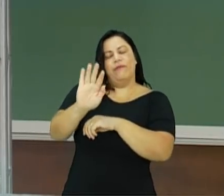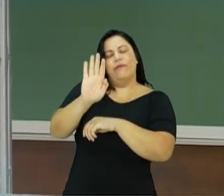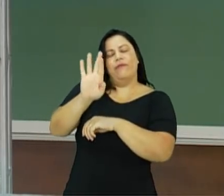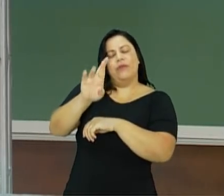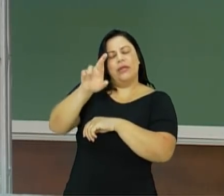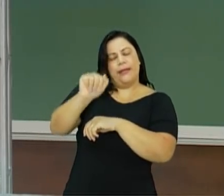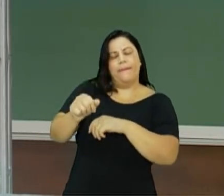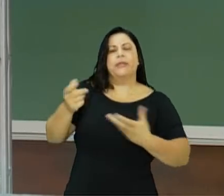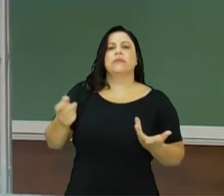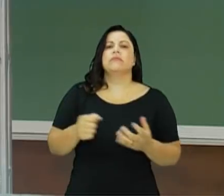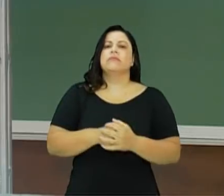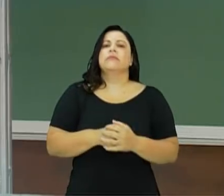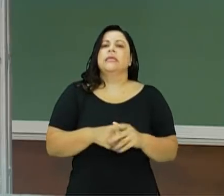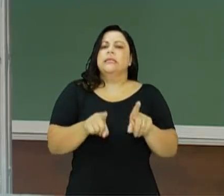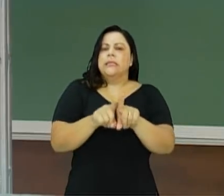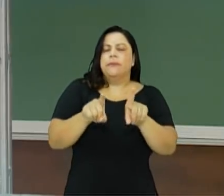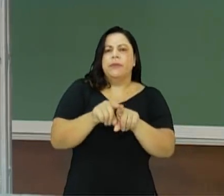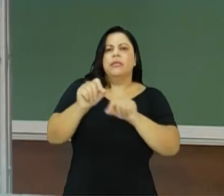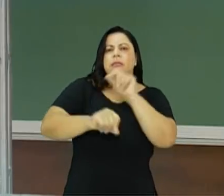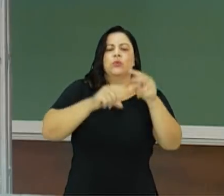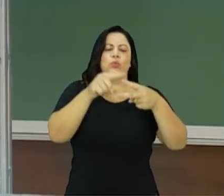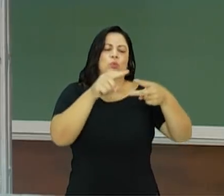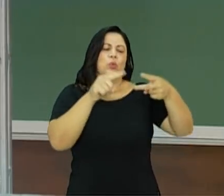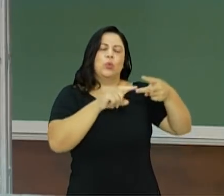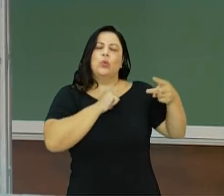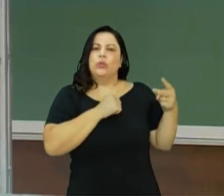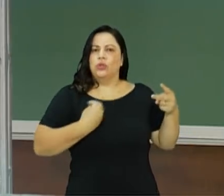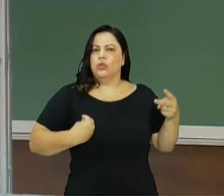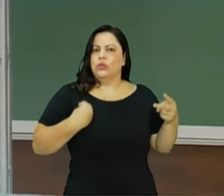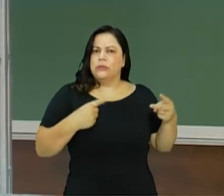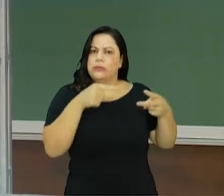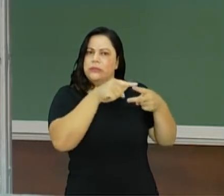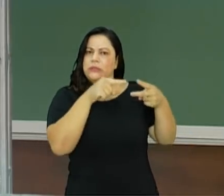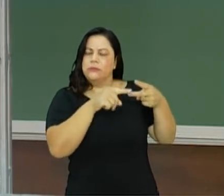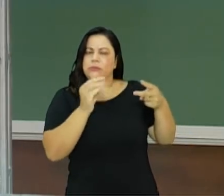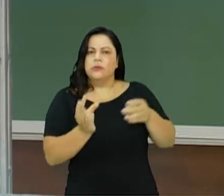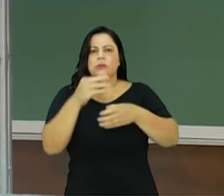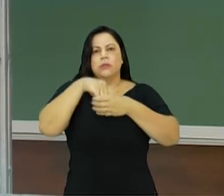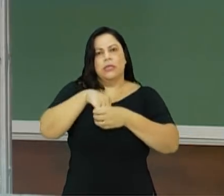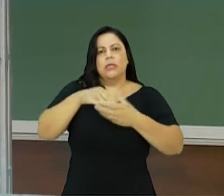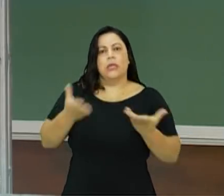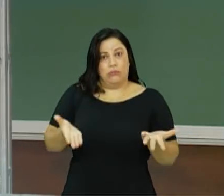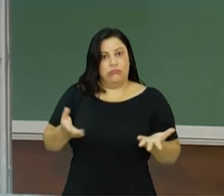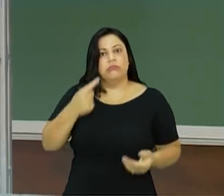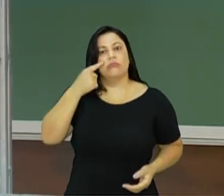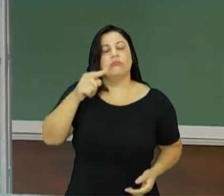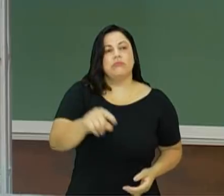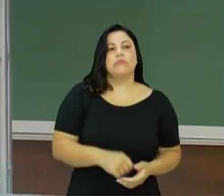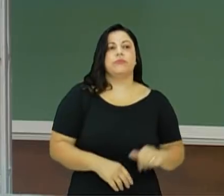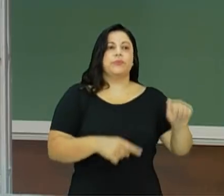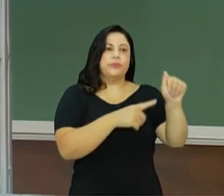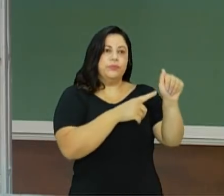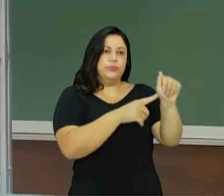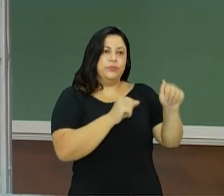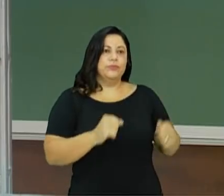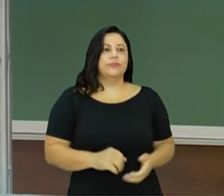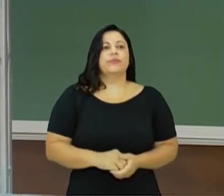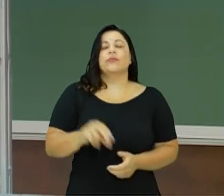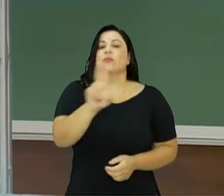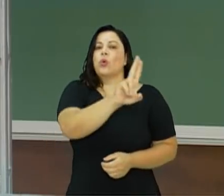substâncias específicas. São 2 tipos de células presentes nesse tecido. Vimos agora há pouco. Letra A,